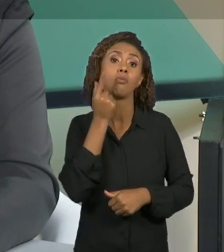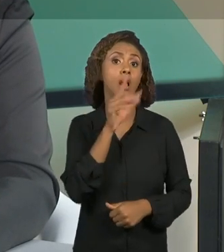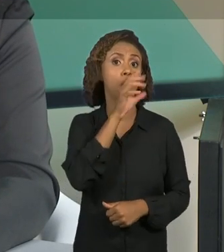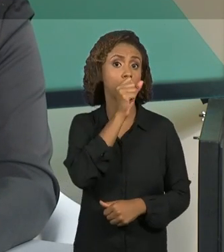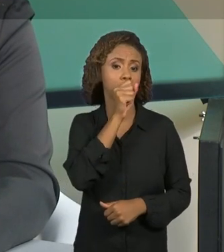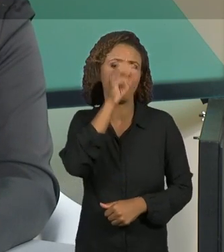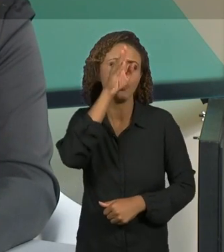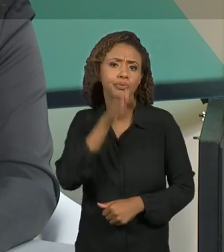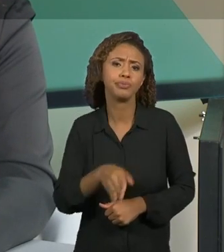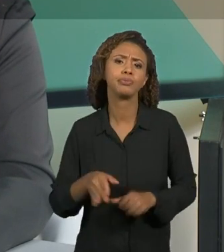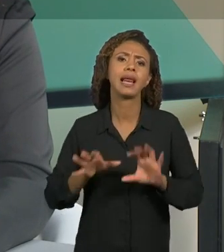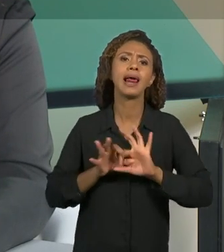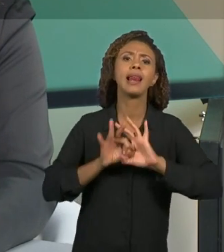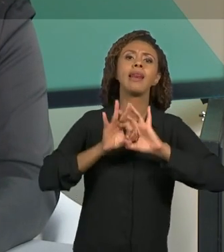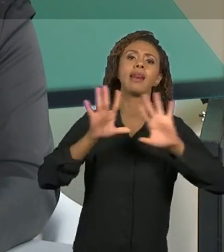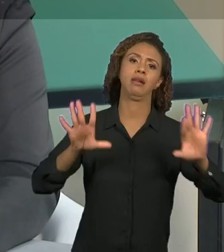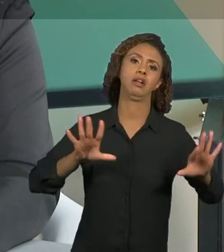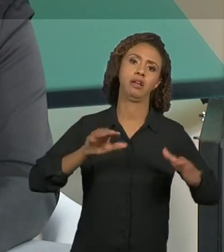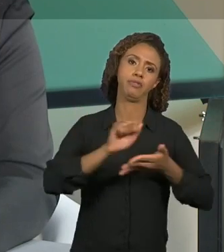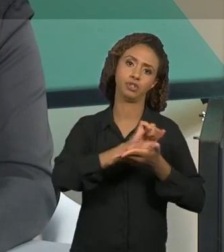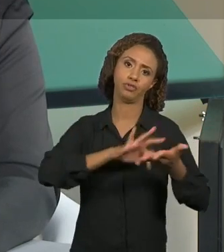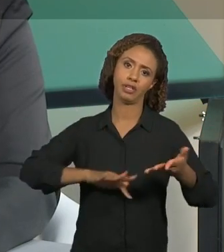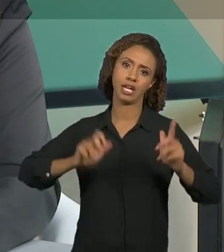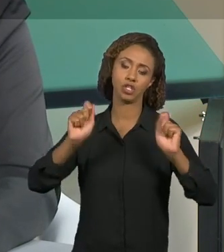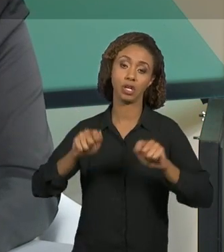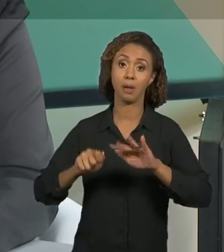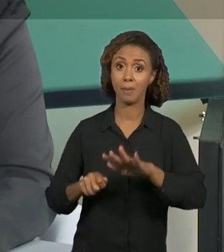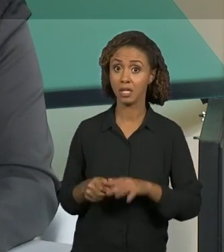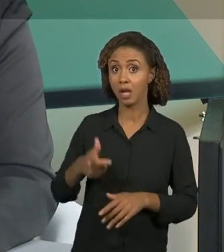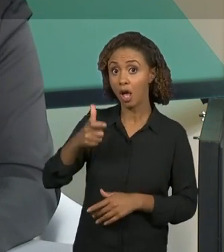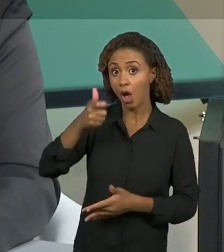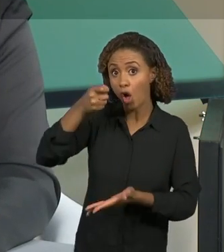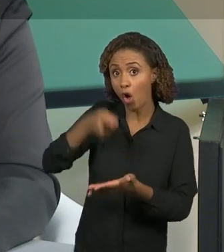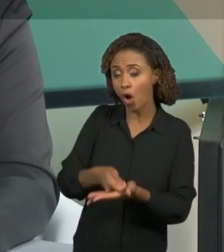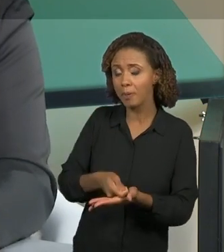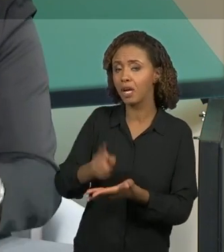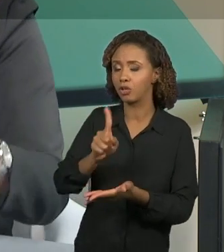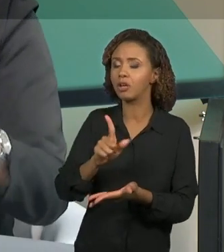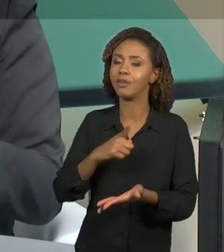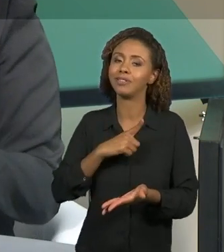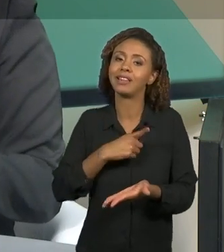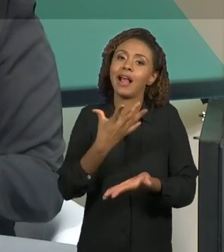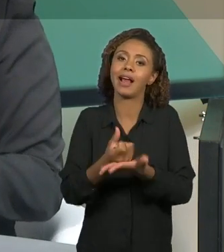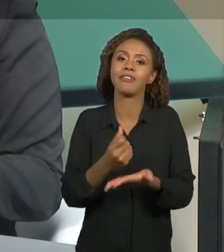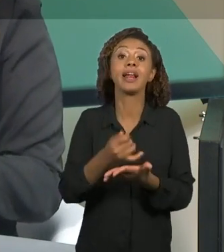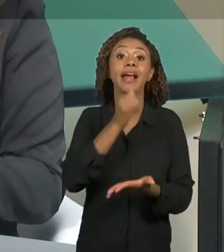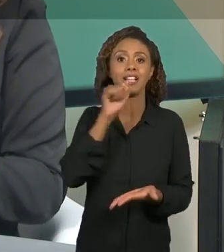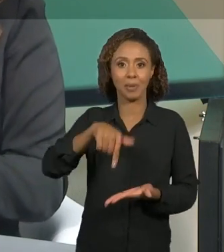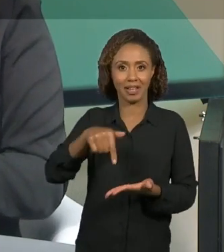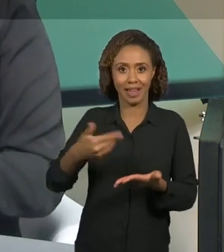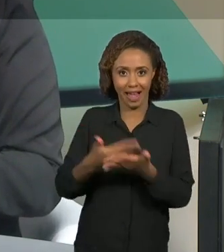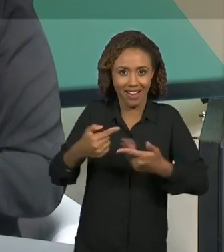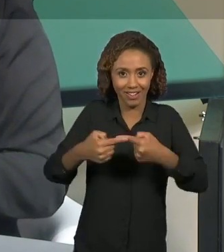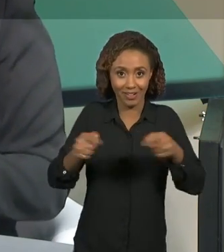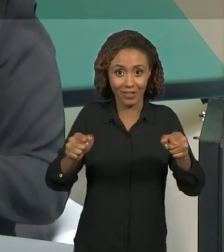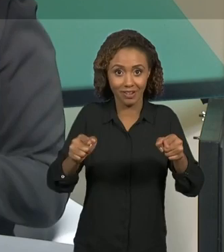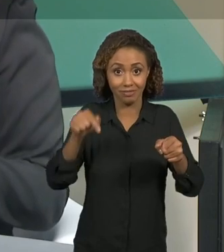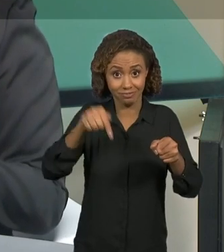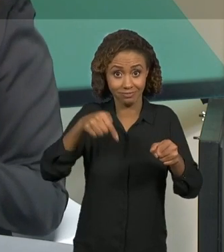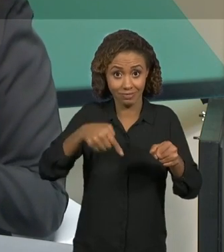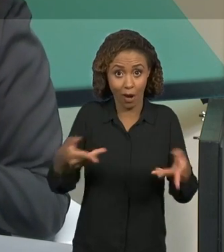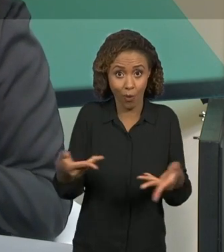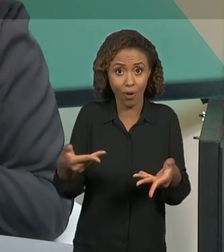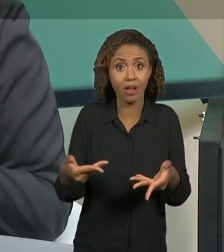para poder fazer alguma atividade ele não é obrigatório ele fica gravado que nem presente vai falar nossa aula inaugural de hoje